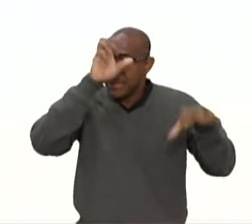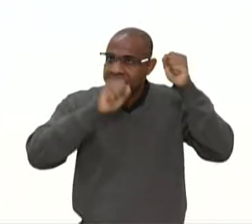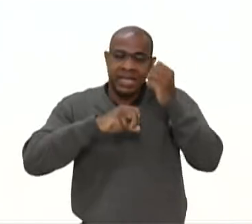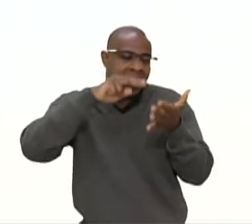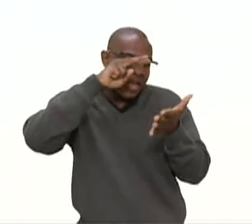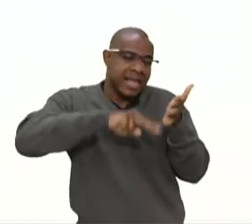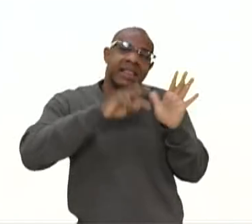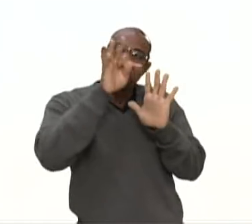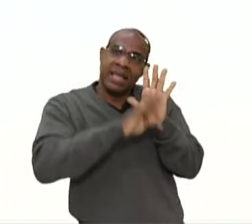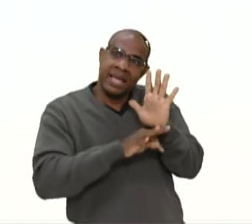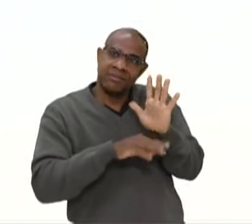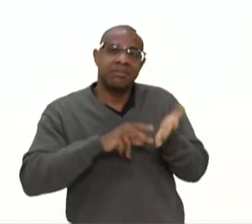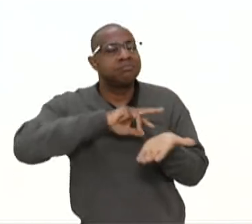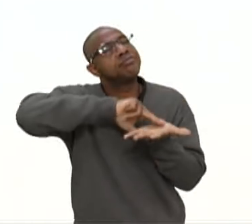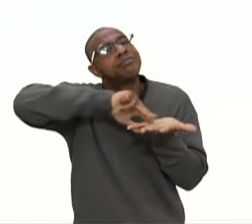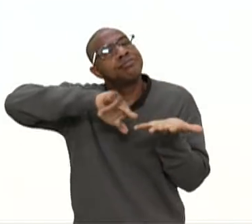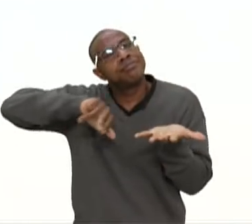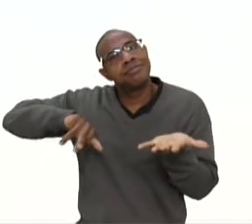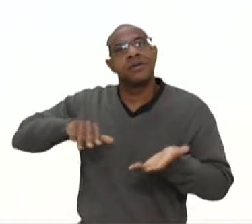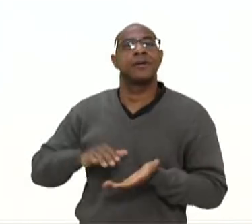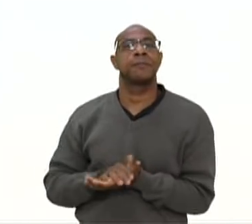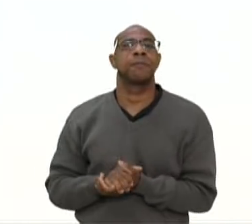de atividades diárias.